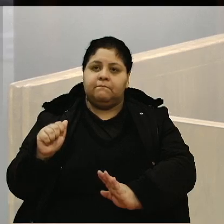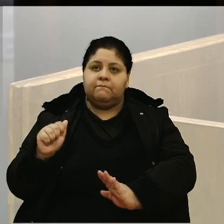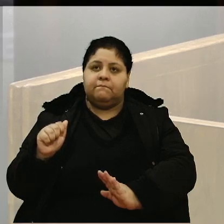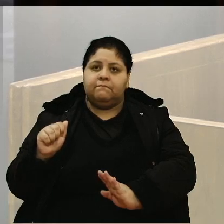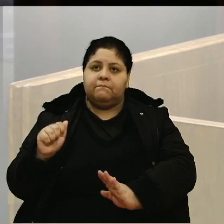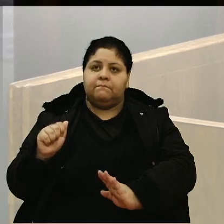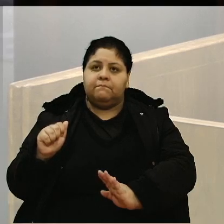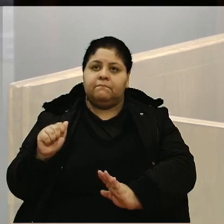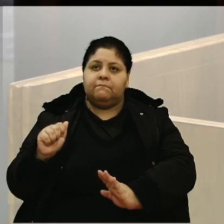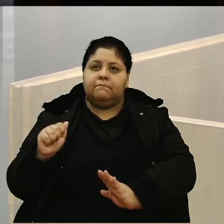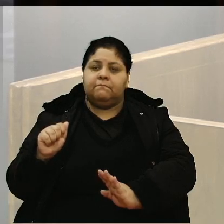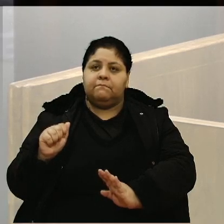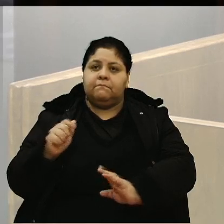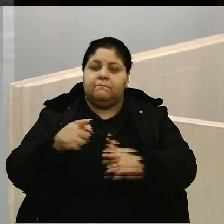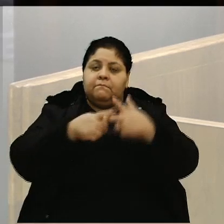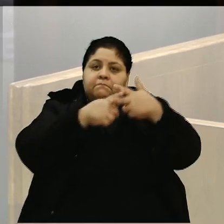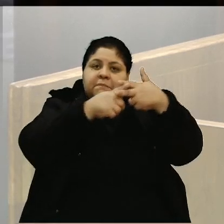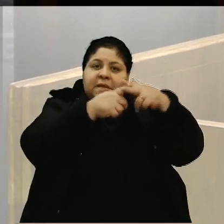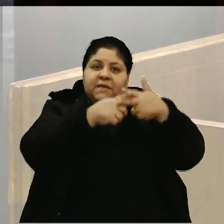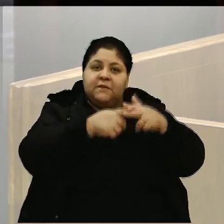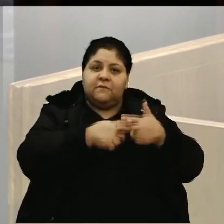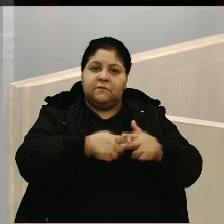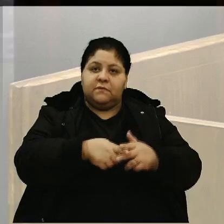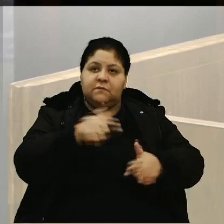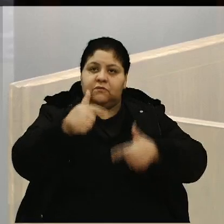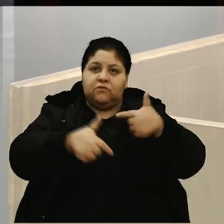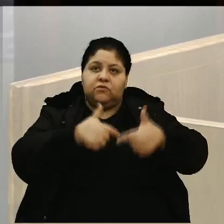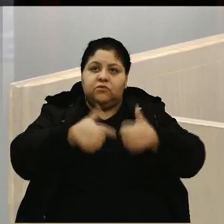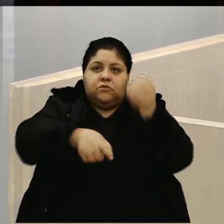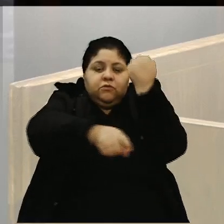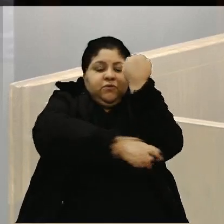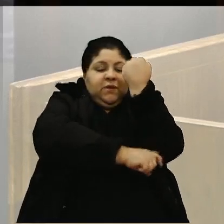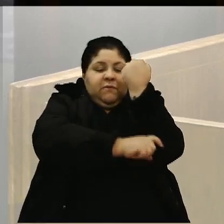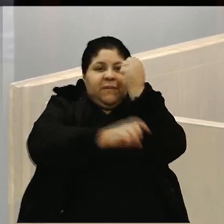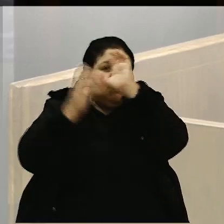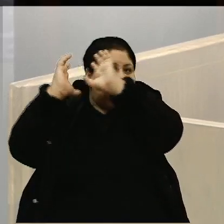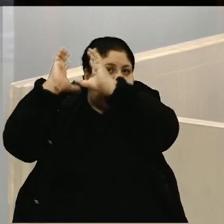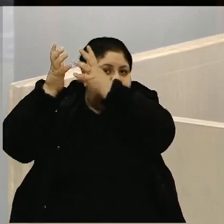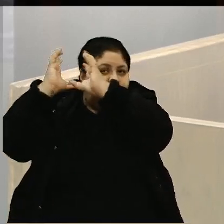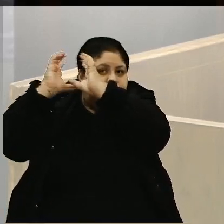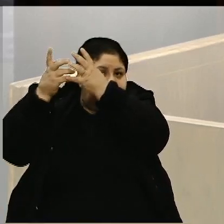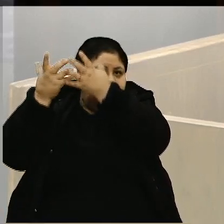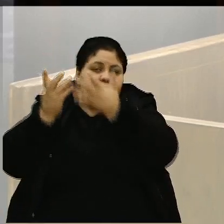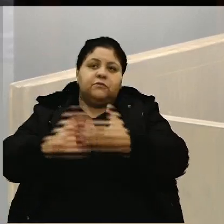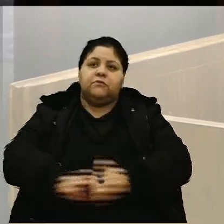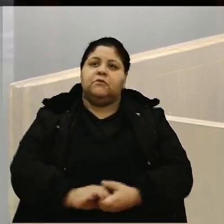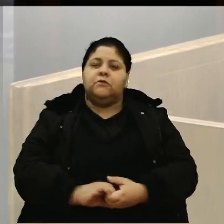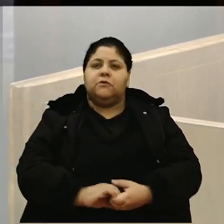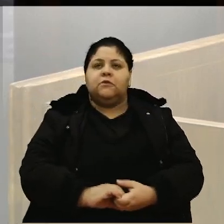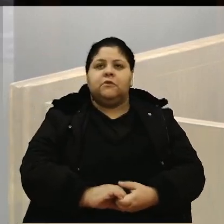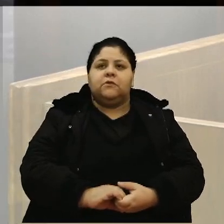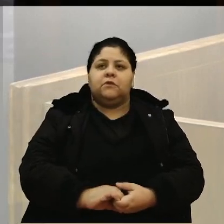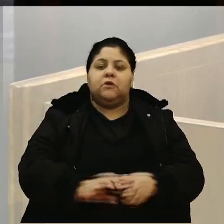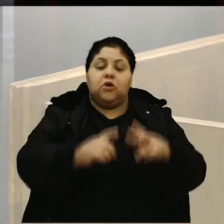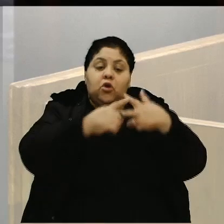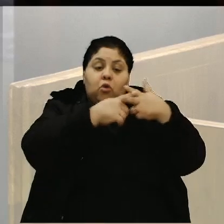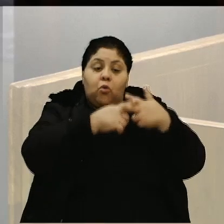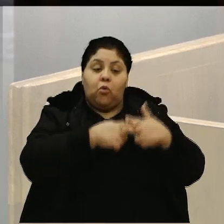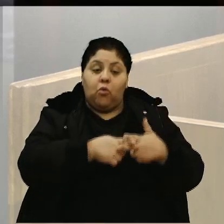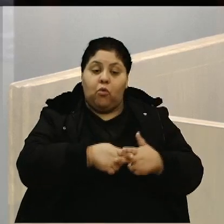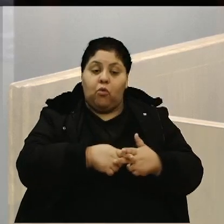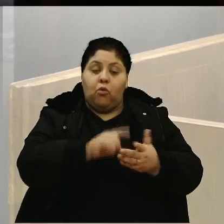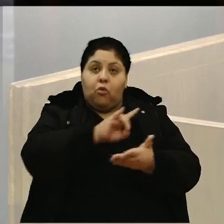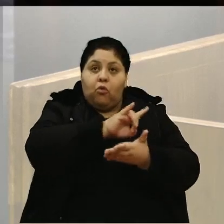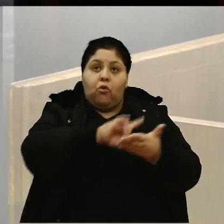13.051.568,17 para manutenção do serviço de traumatortopedia, ou seja, manutenção. Essa resolução entra